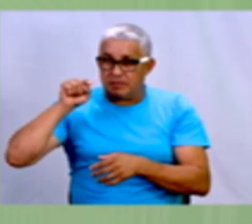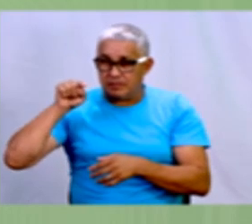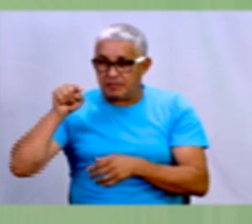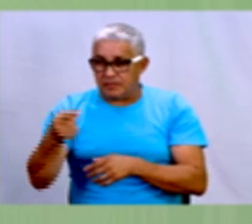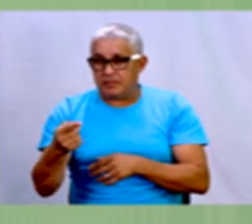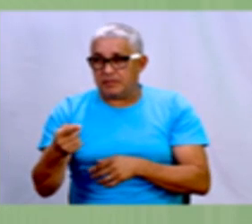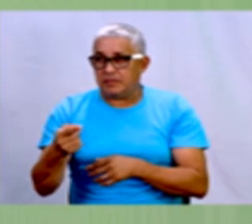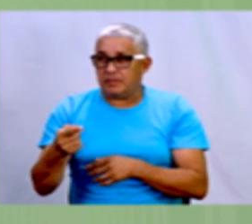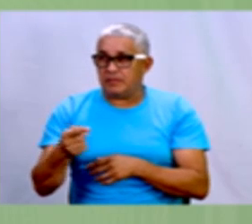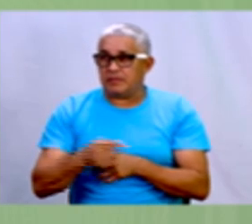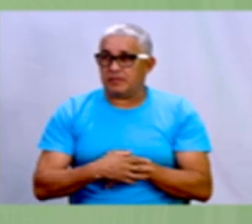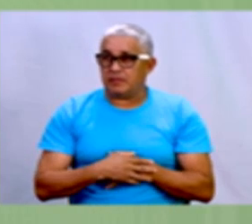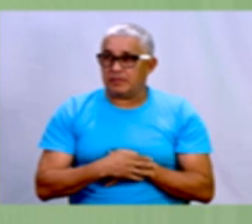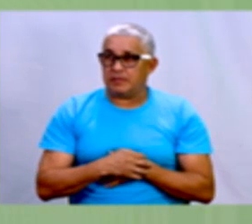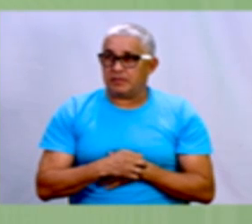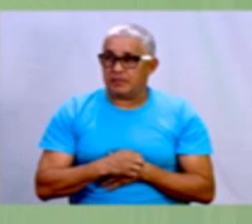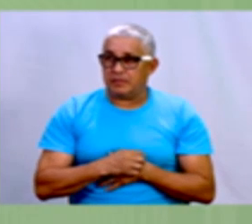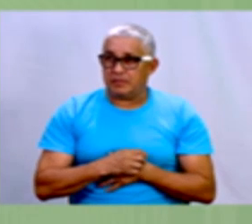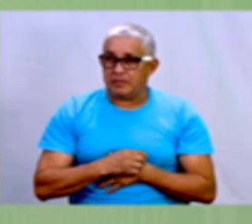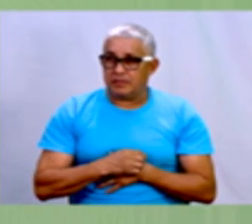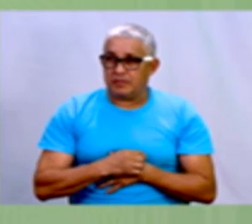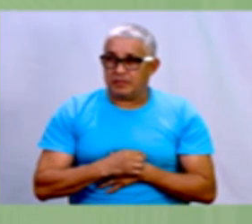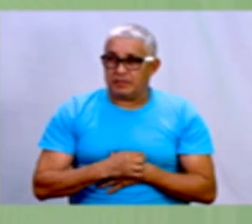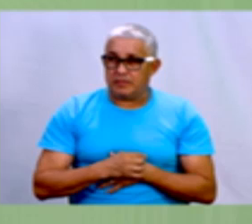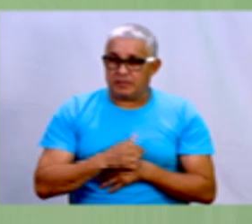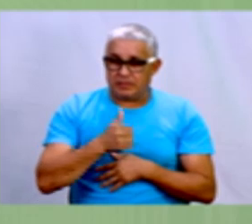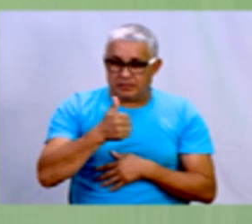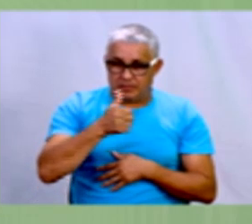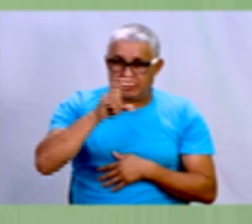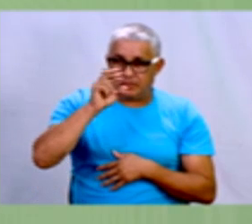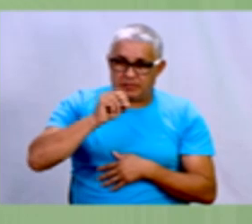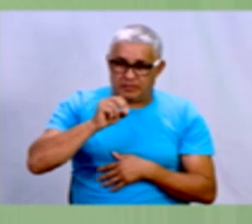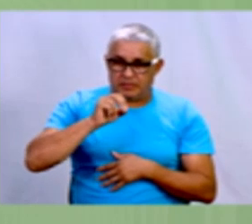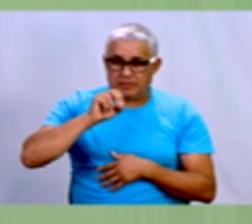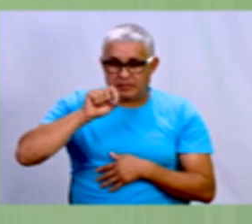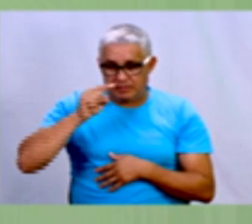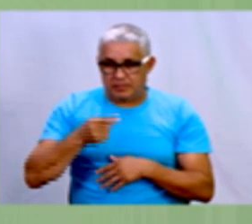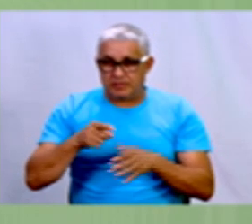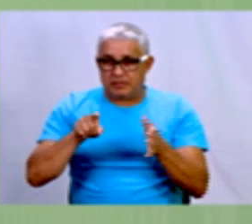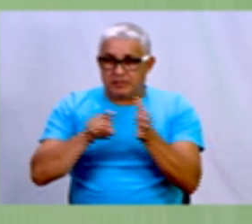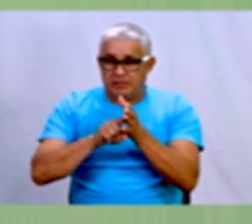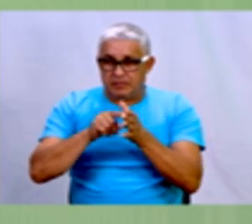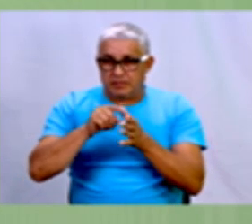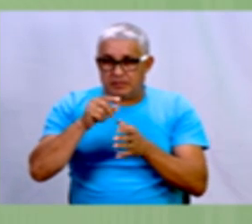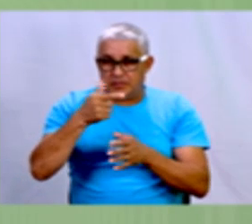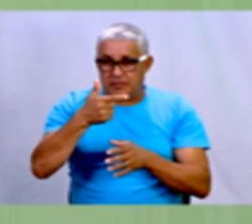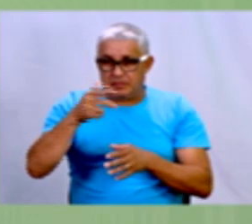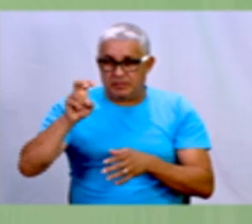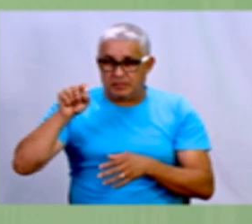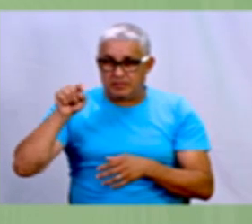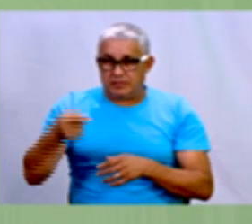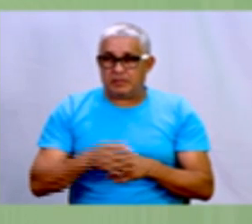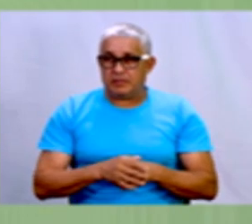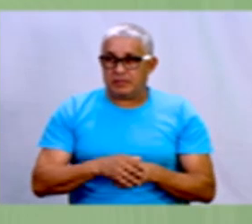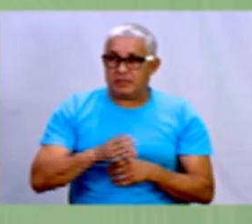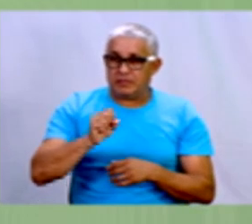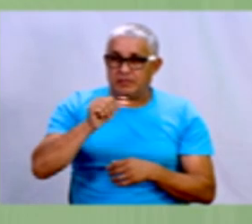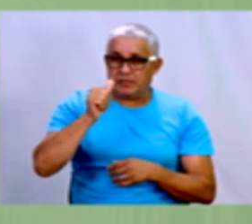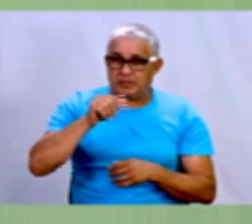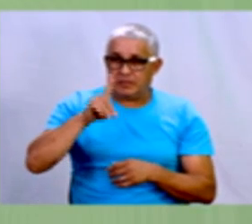833,33, é igual a 25 mil. Então, eu tenho 150 mil menos 25 mil. Meu saldo